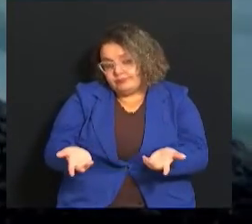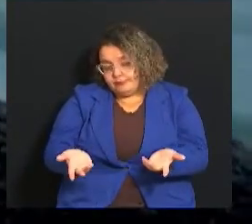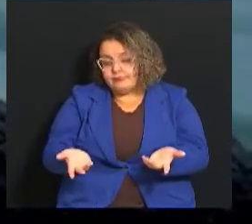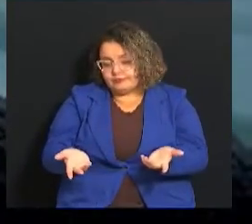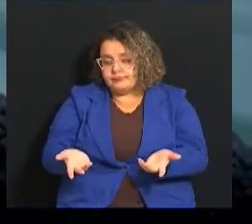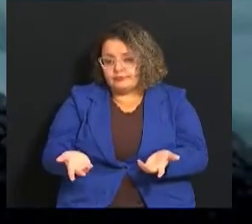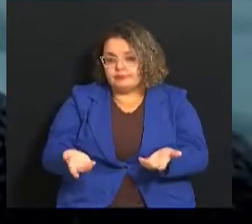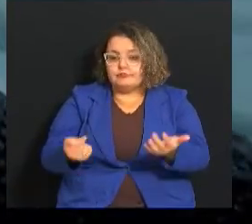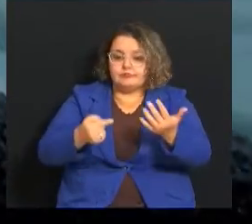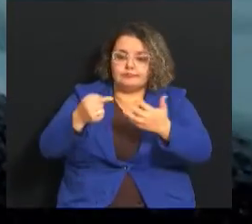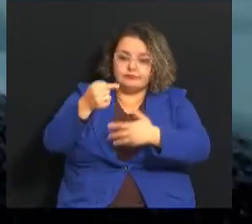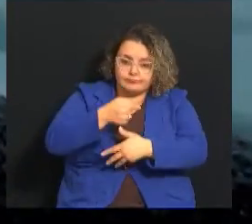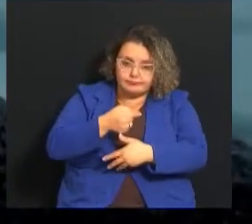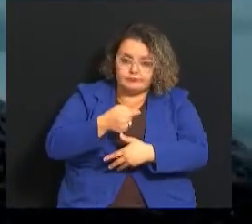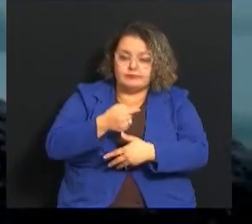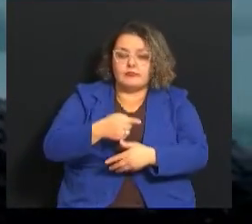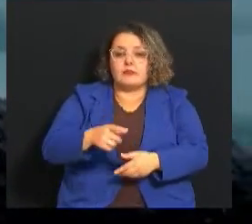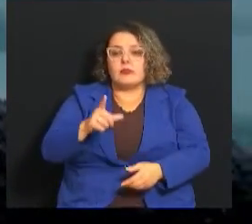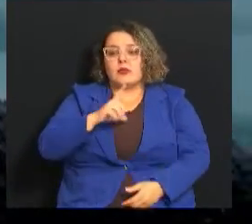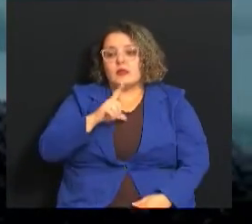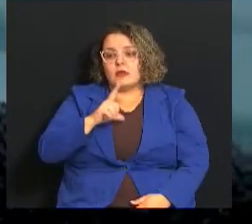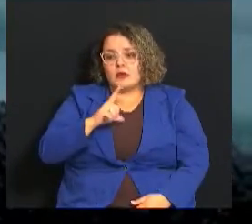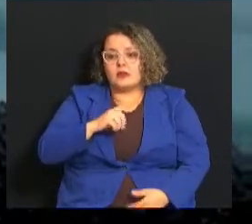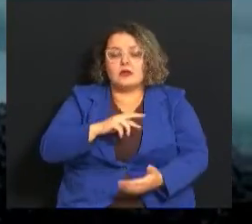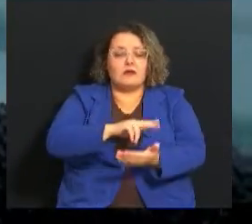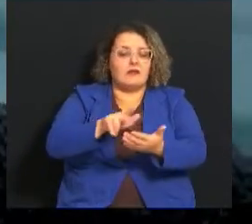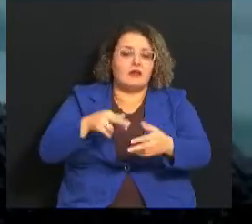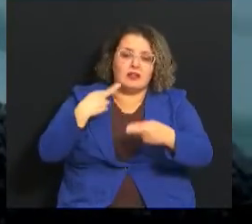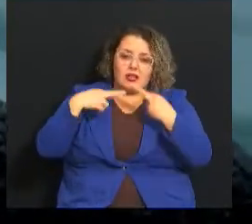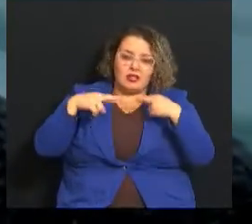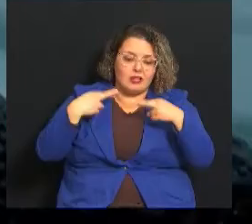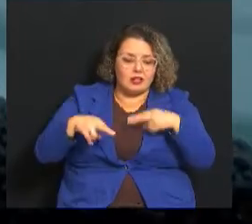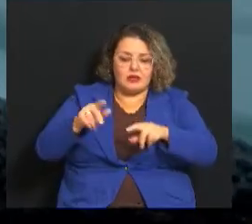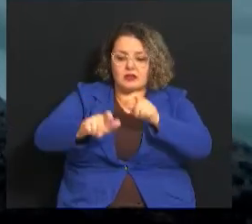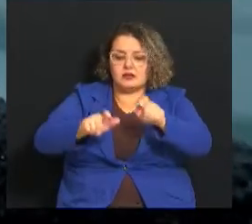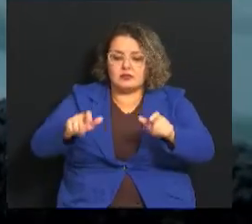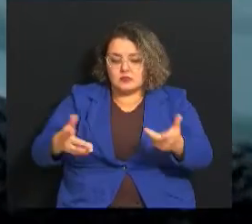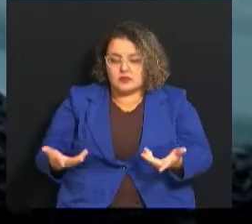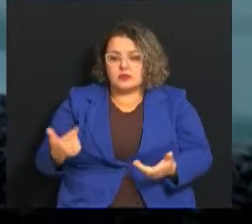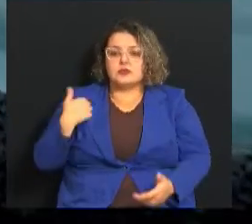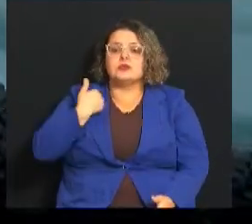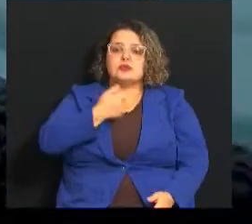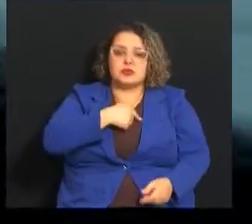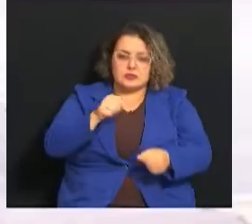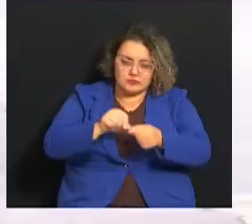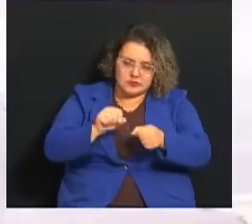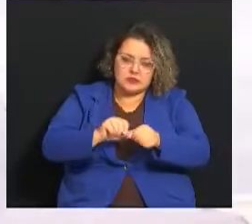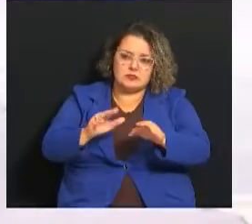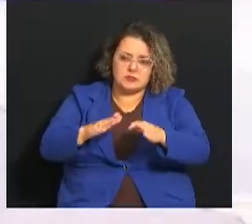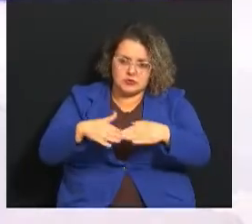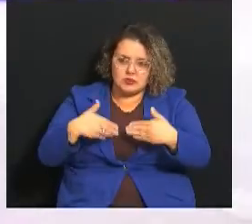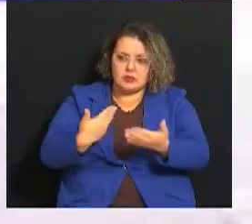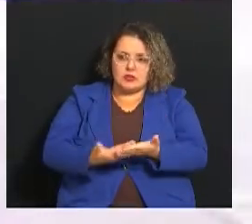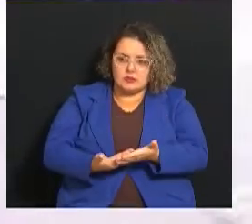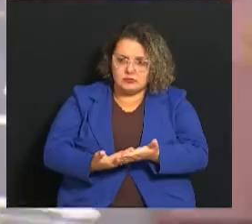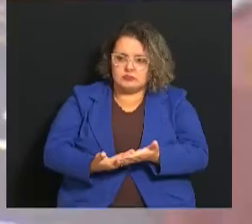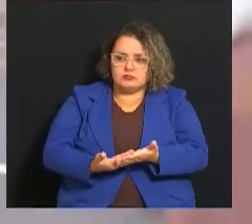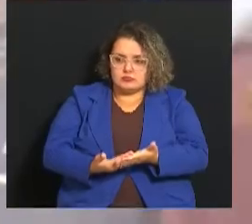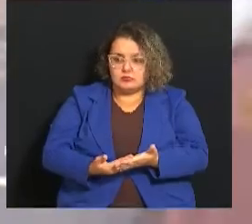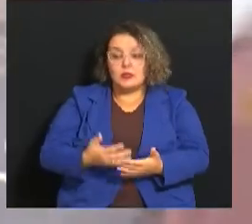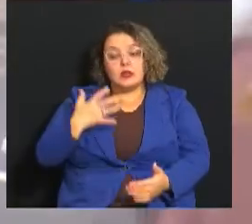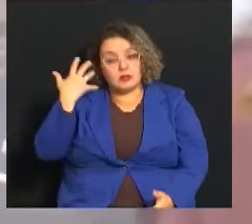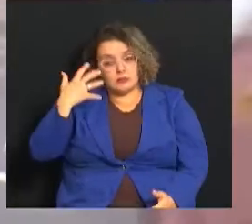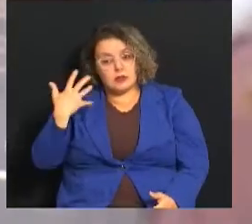conta disso, por conta da gente ter muita reclamação da população, nós fizemos esse requerimento. Ainda segundo a vereadora,